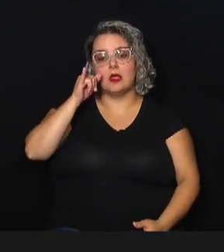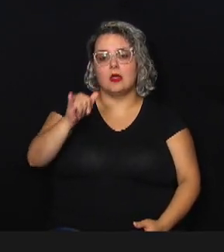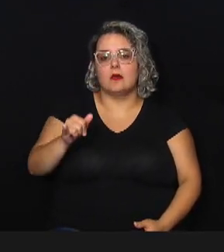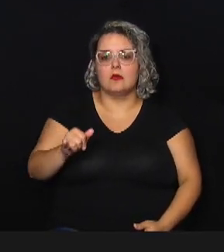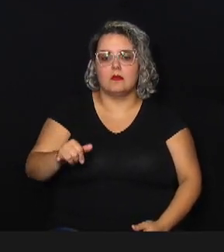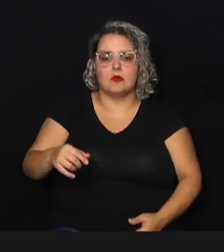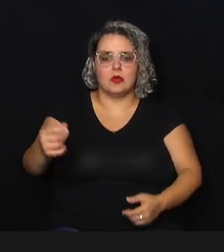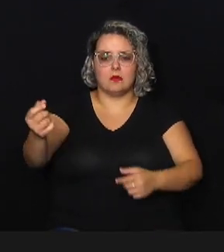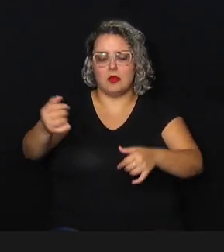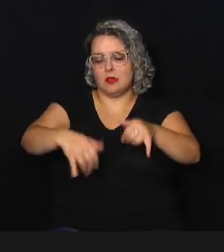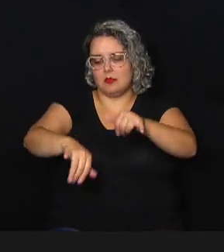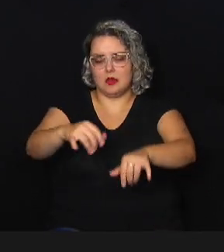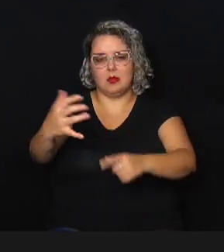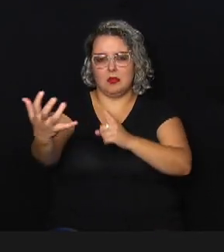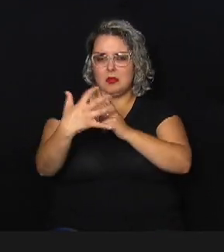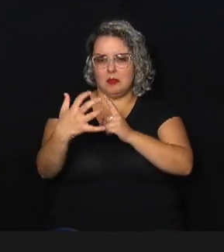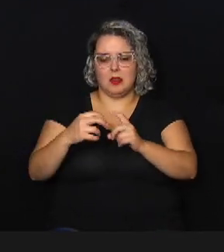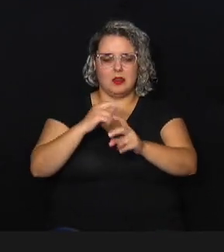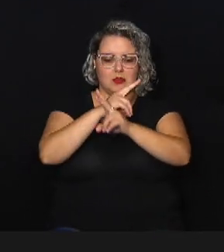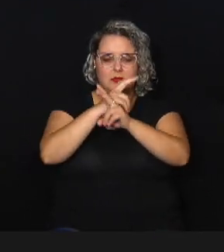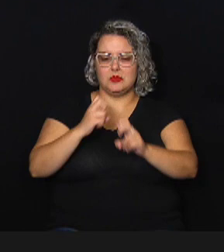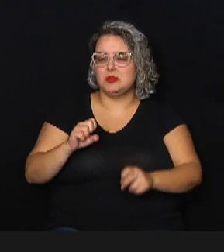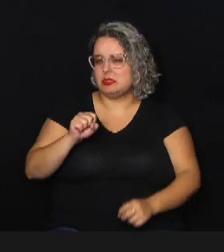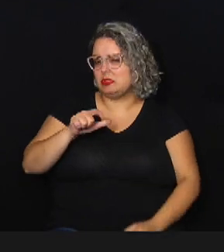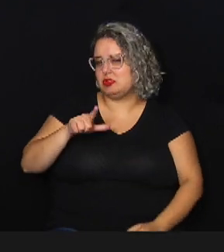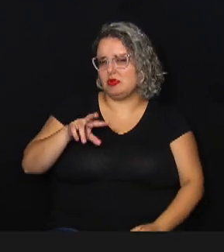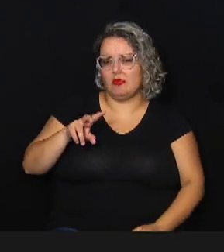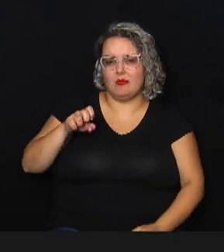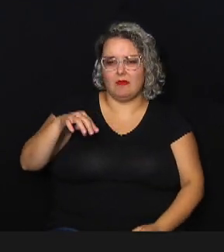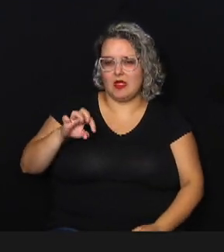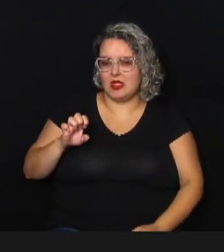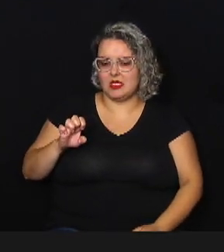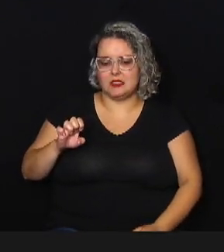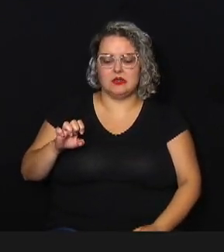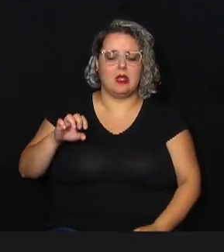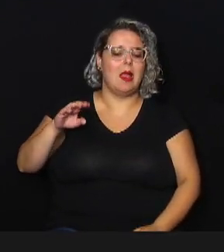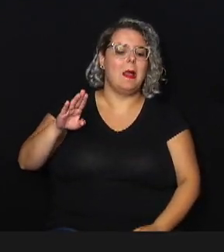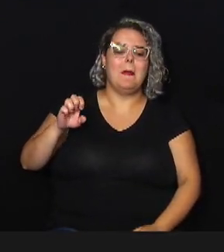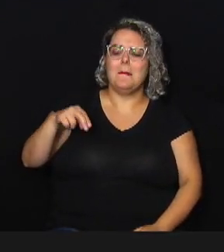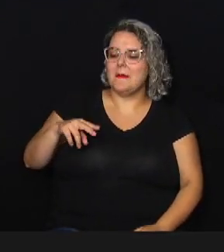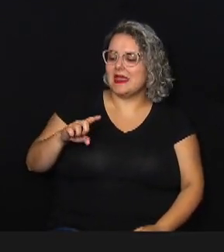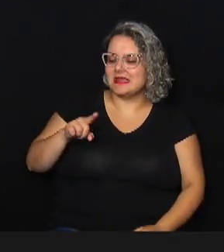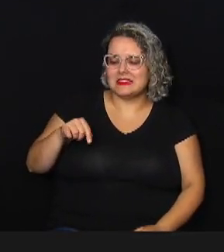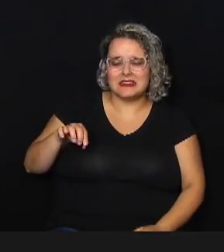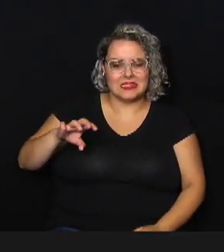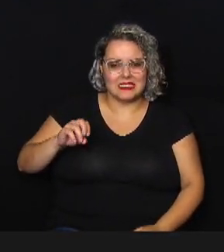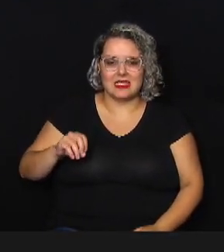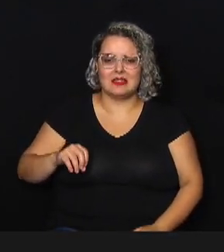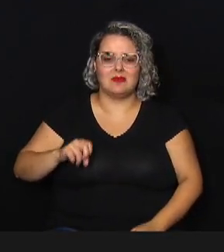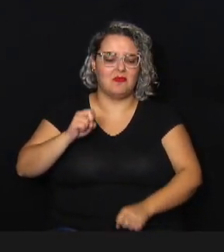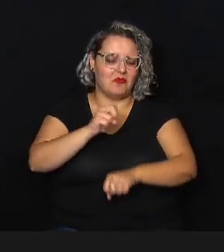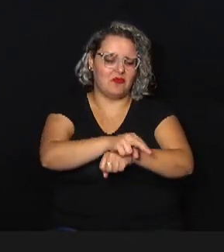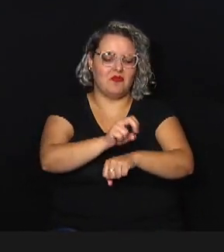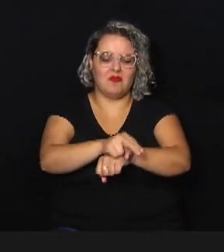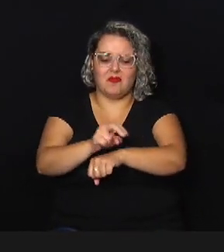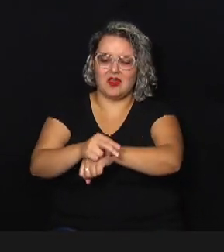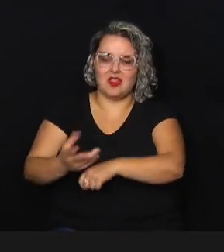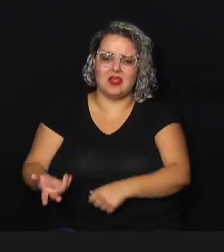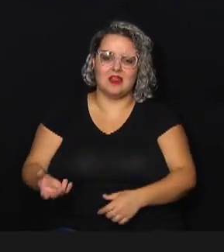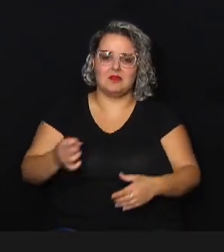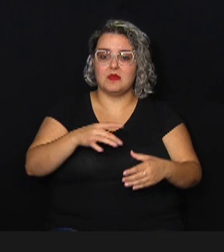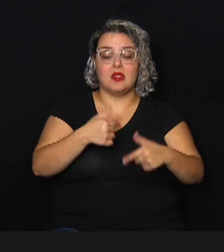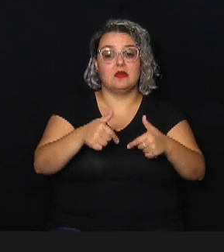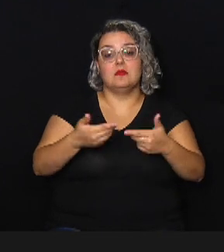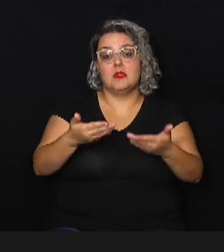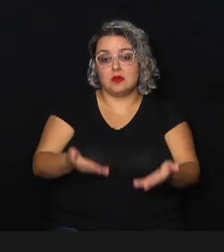substâncias químicas, tóxicas, solventes, benzeno, agrotóxicos, ou, eu trabalho com isso,